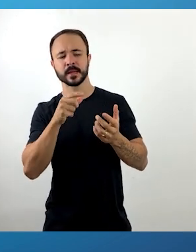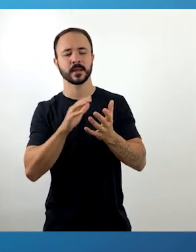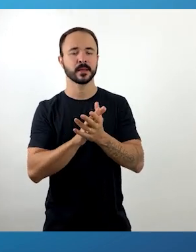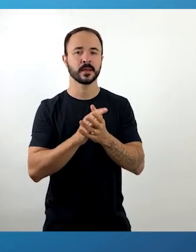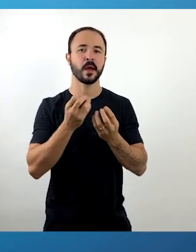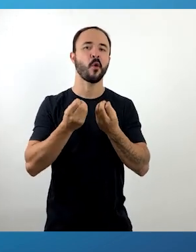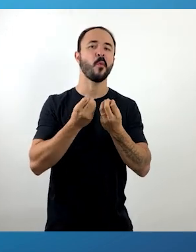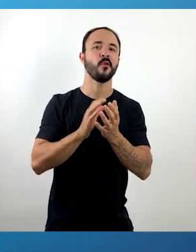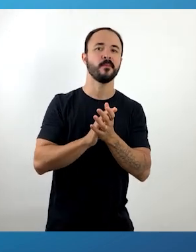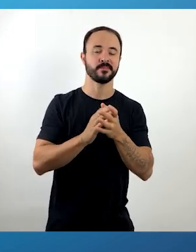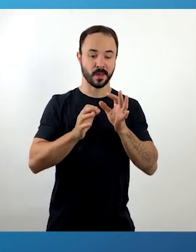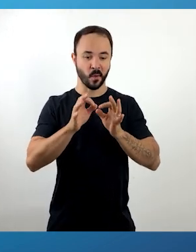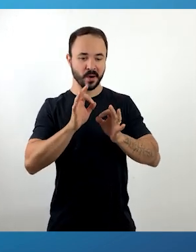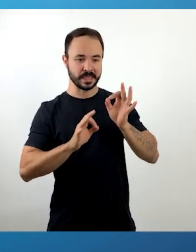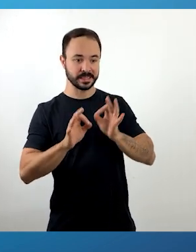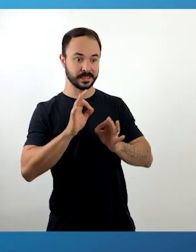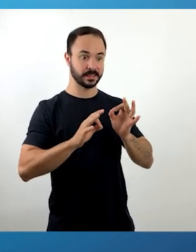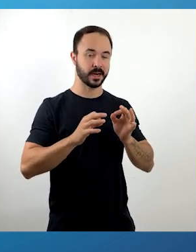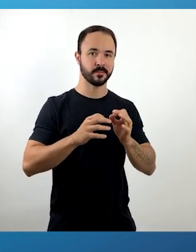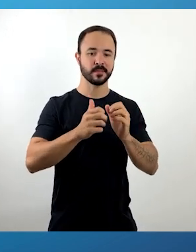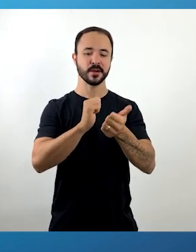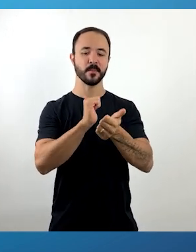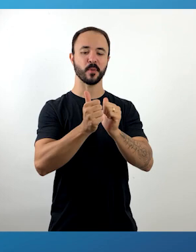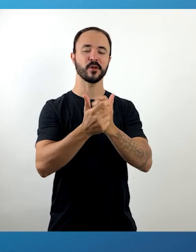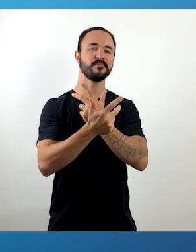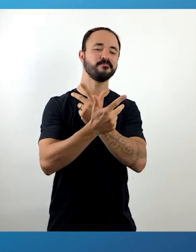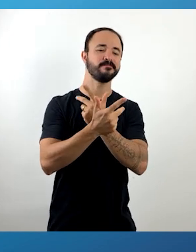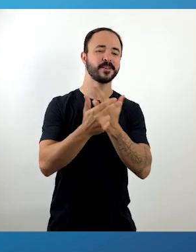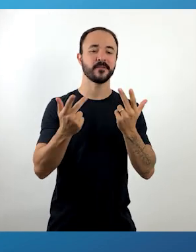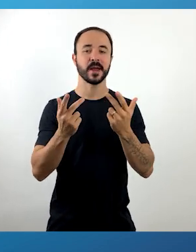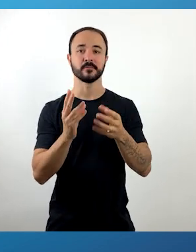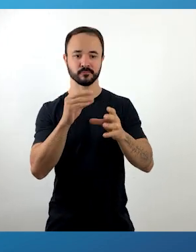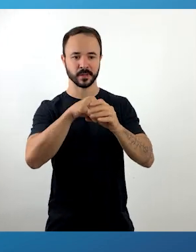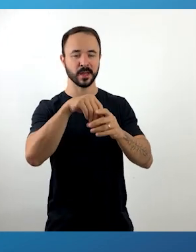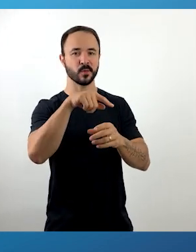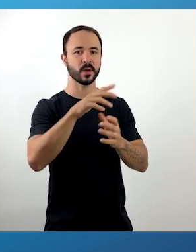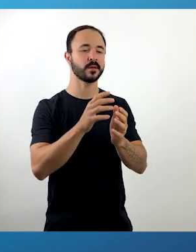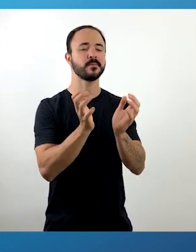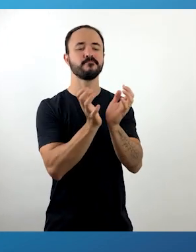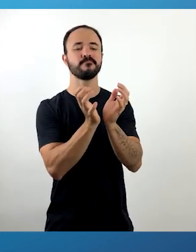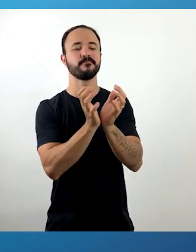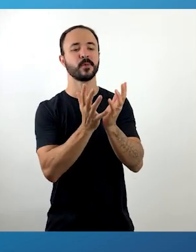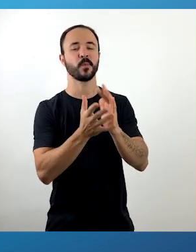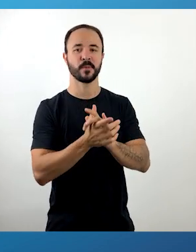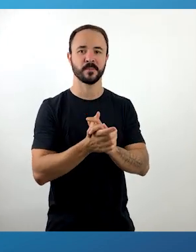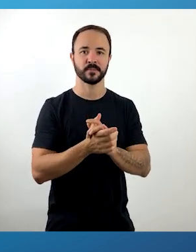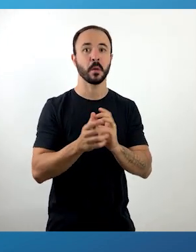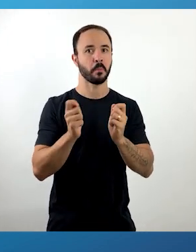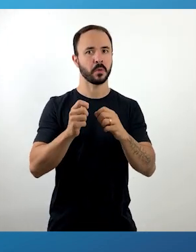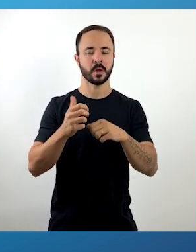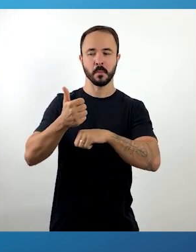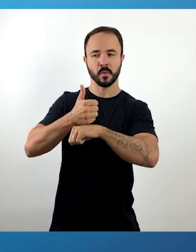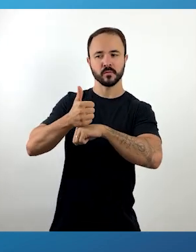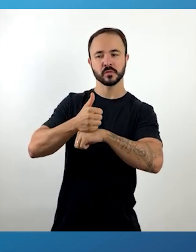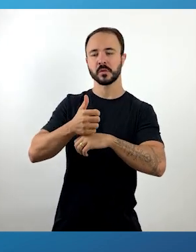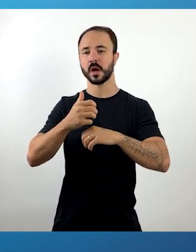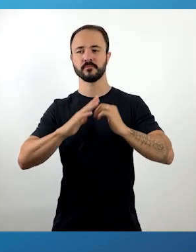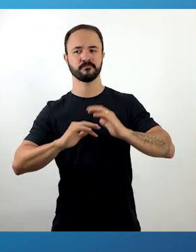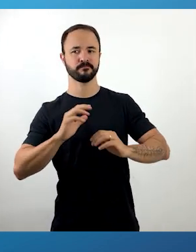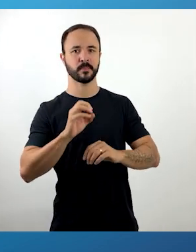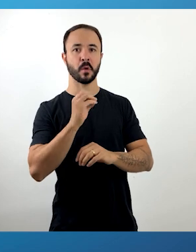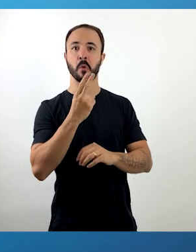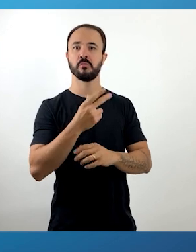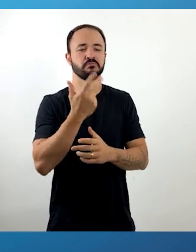na organização e na prática de esporte em suas diferentes manifestações seja elas profissionais